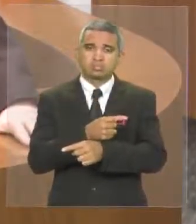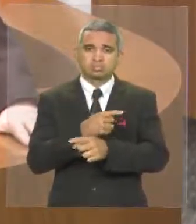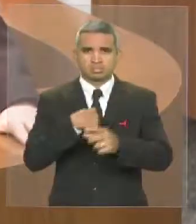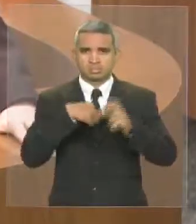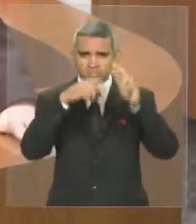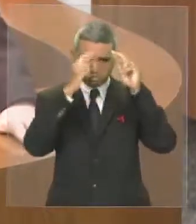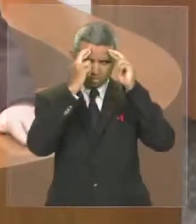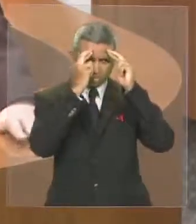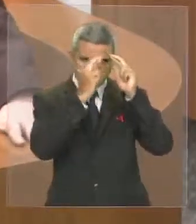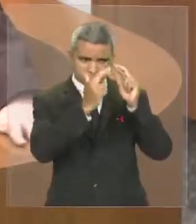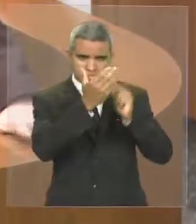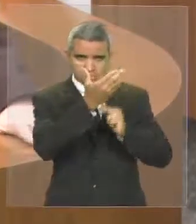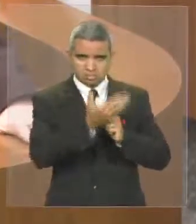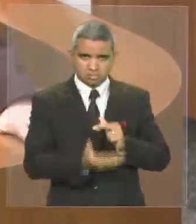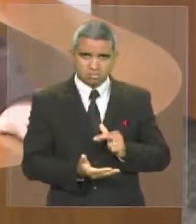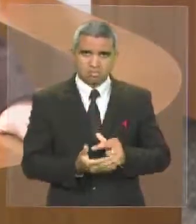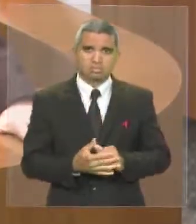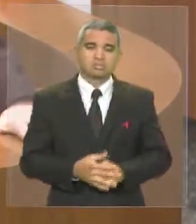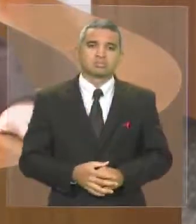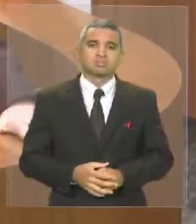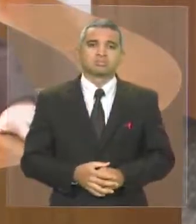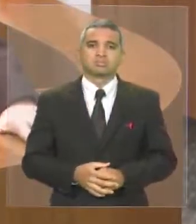sua postura e pela sua capacidade, que é o deputado Edilásio e o deputado